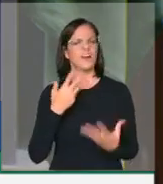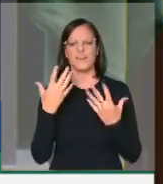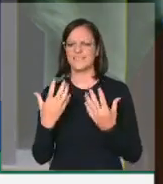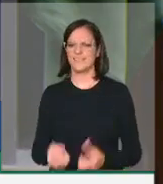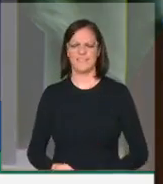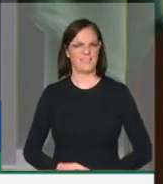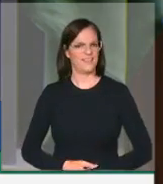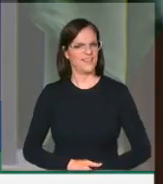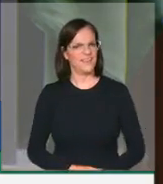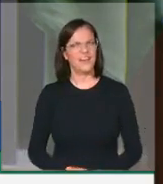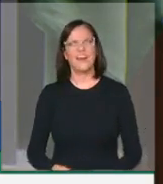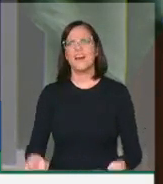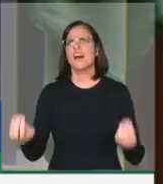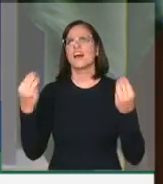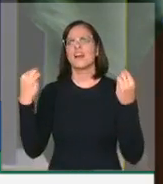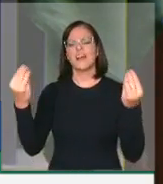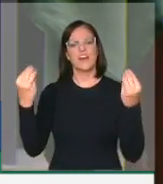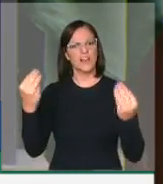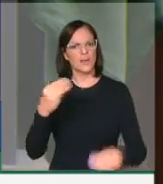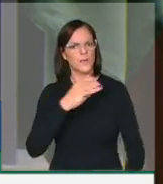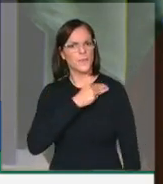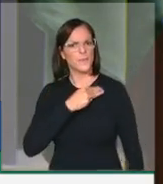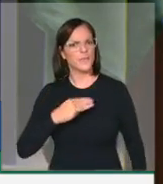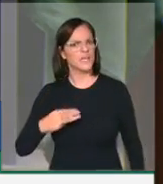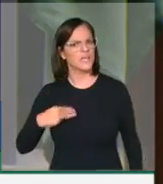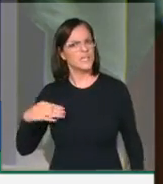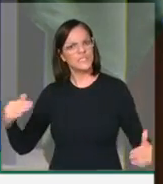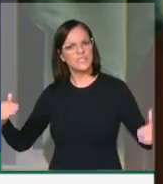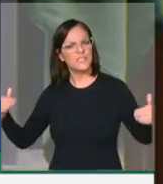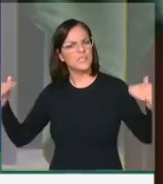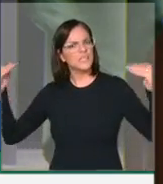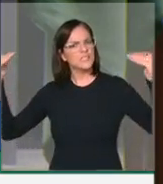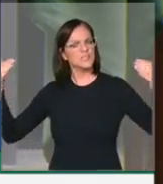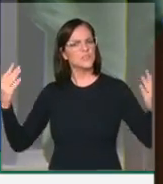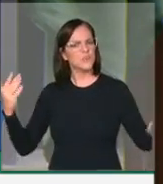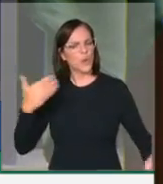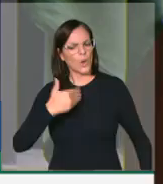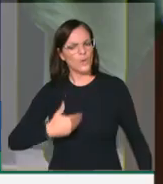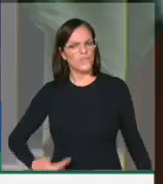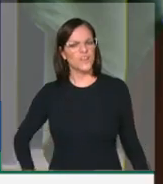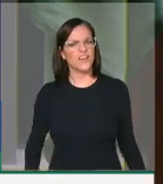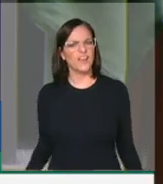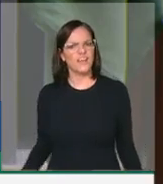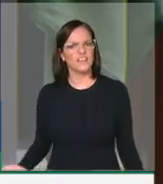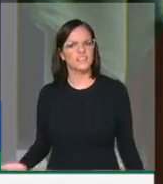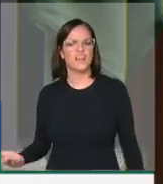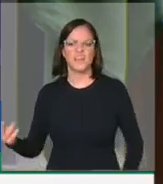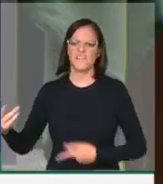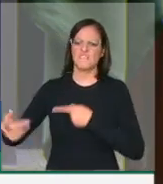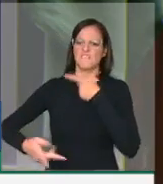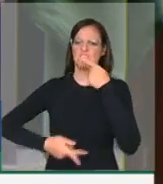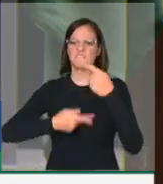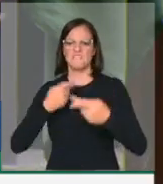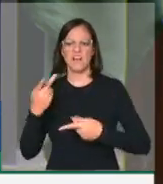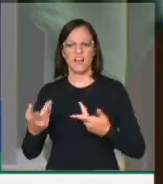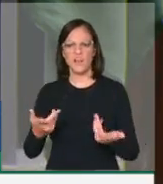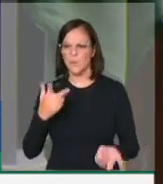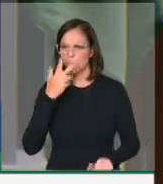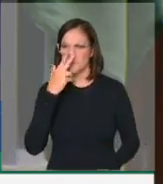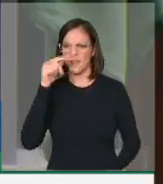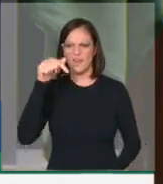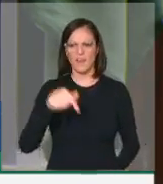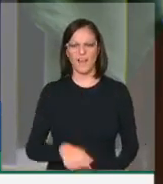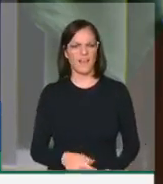um ministro de Estado se reporte, se refira ao Congresso Nacional como espaço